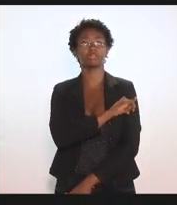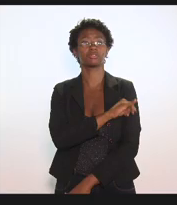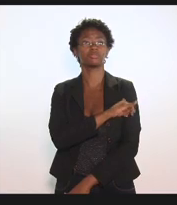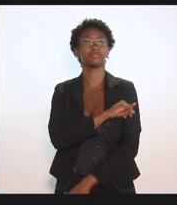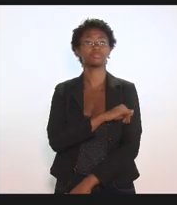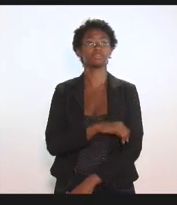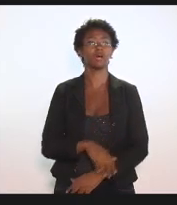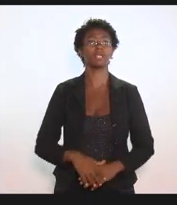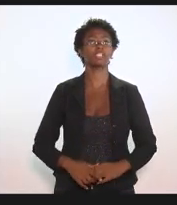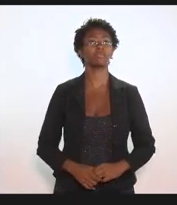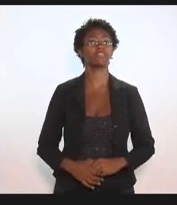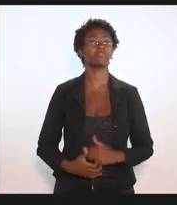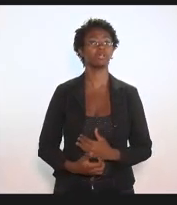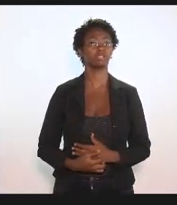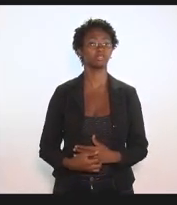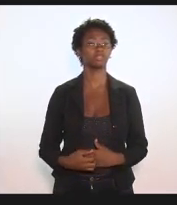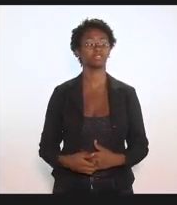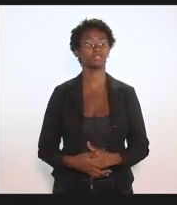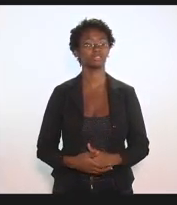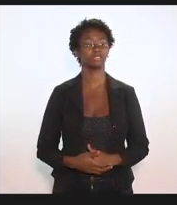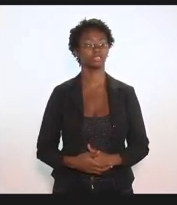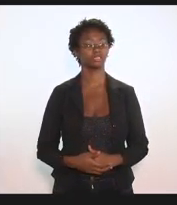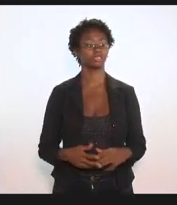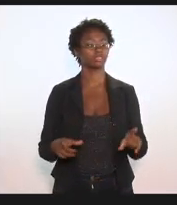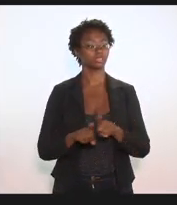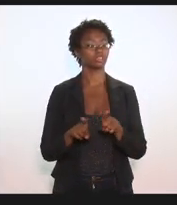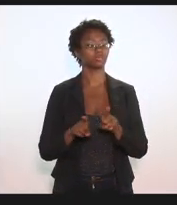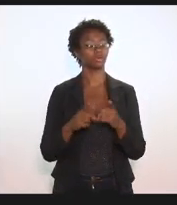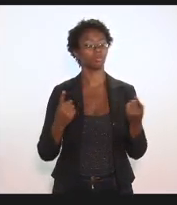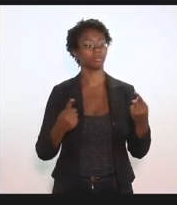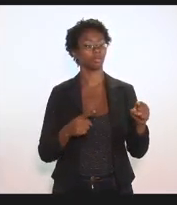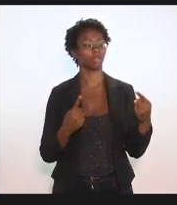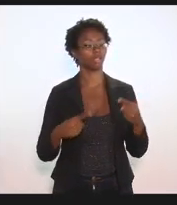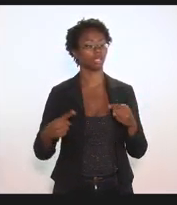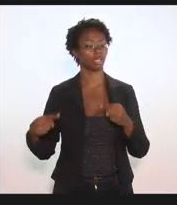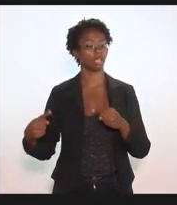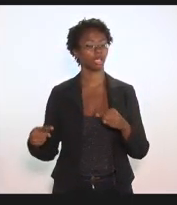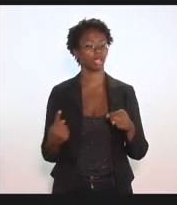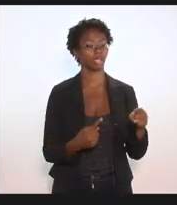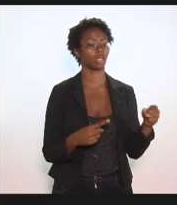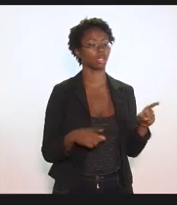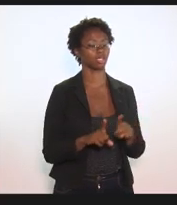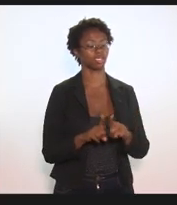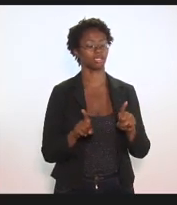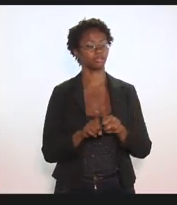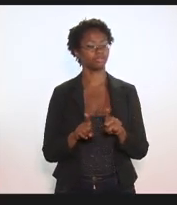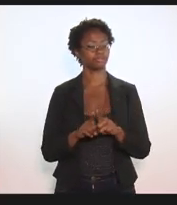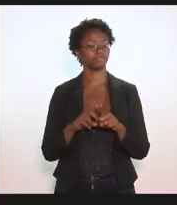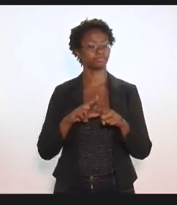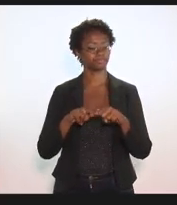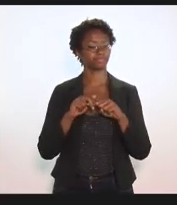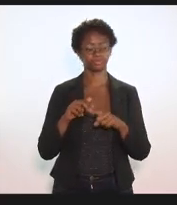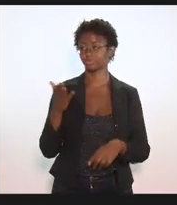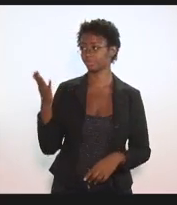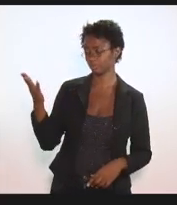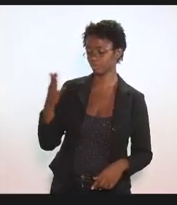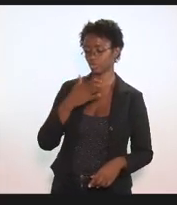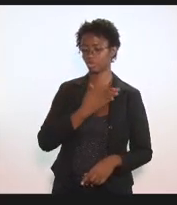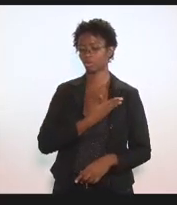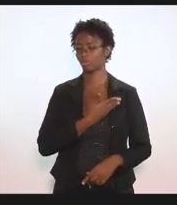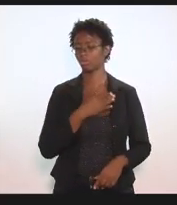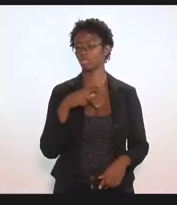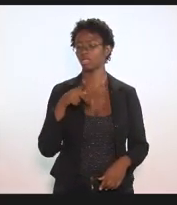pela primeira vez. E escutei esse pleito também, que é um projeto do deputado Alexandre Knoploch, e, no